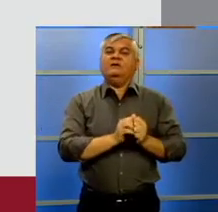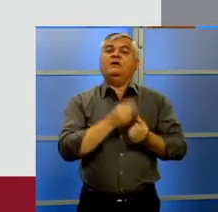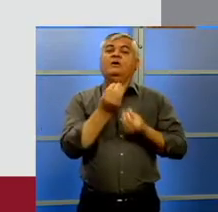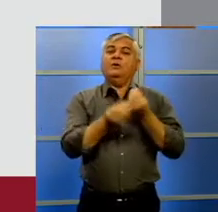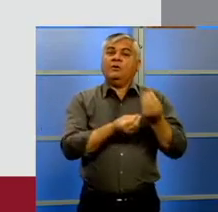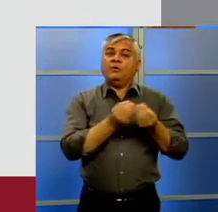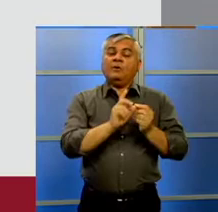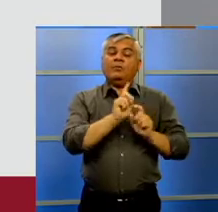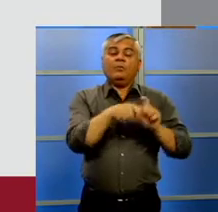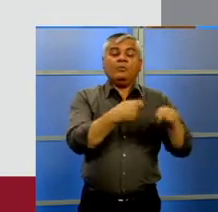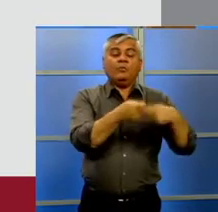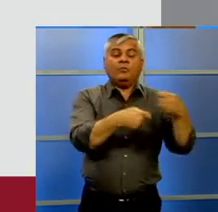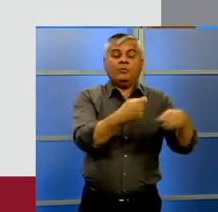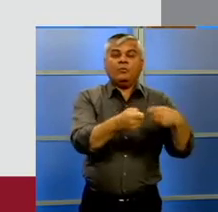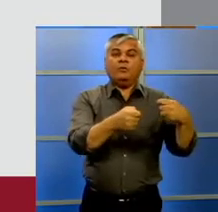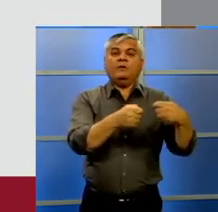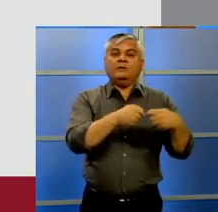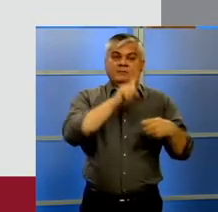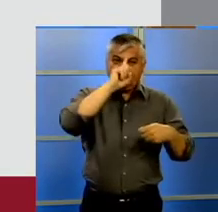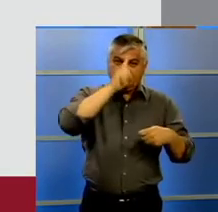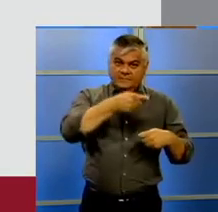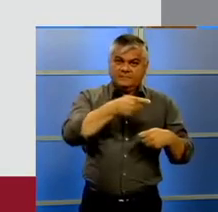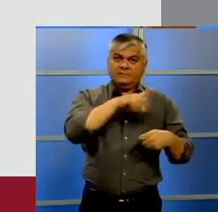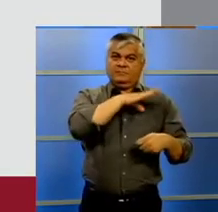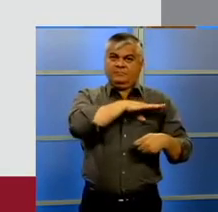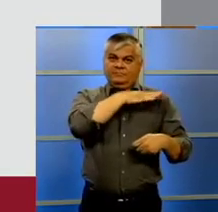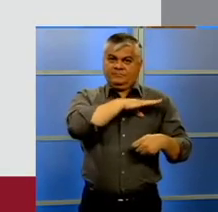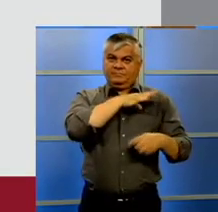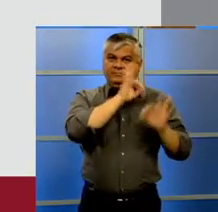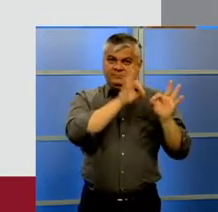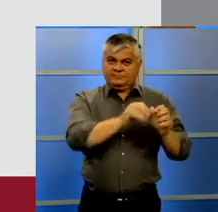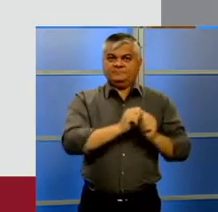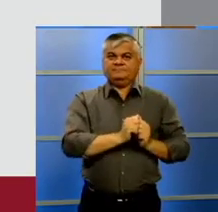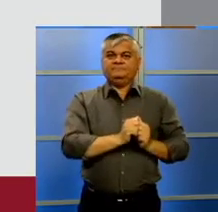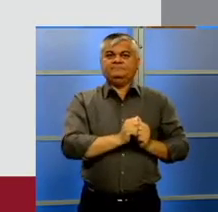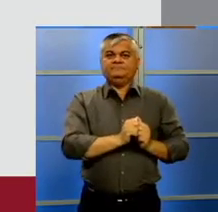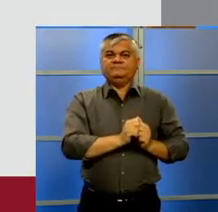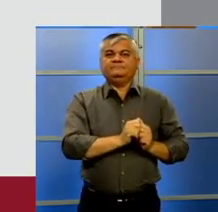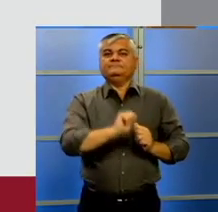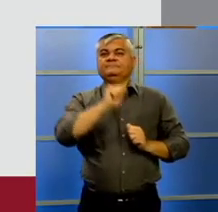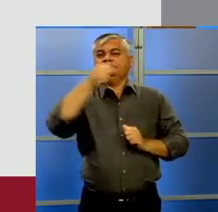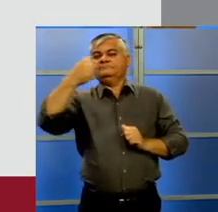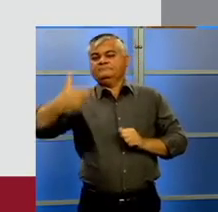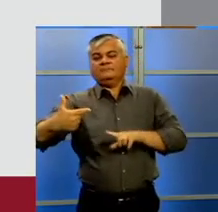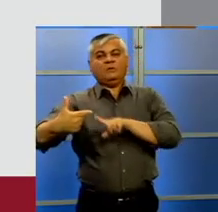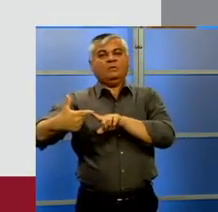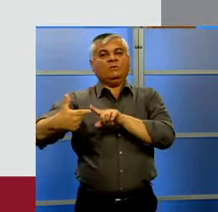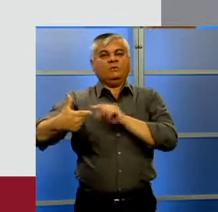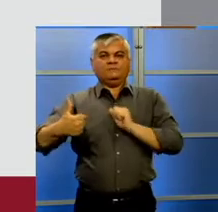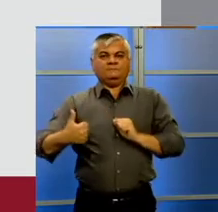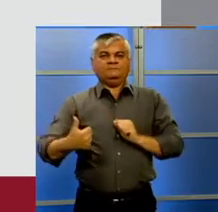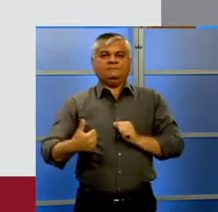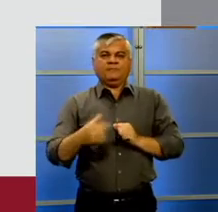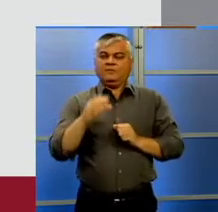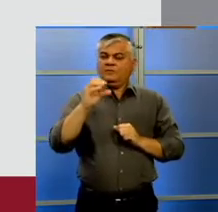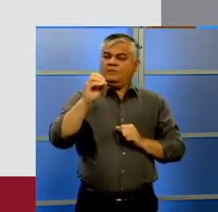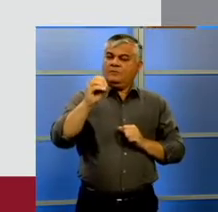versão que os sinais da Libras impõem ao português. Temos um exemplo, o sinal de